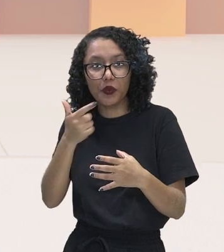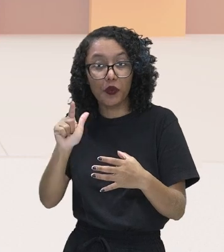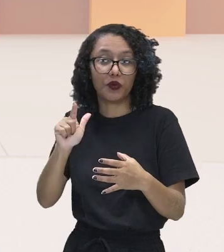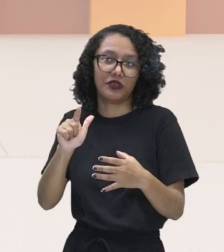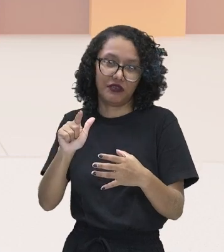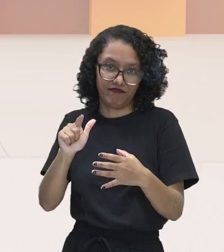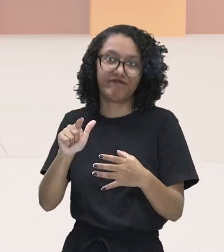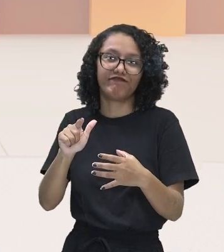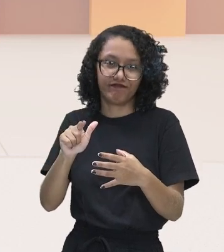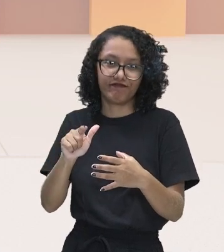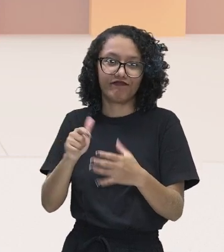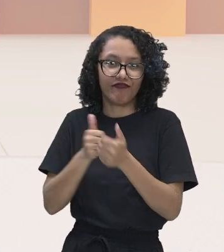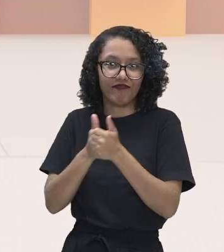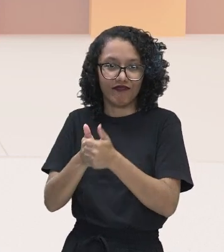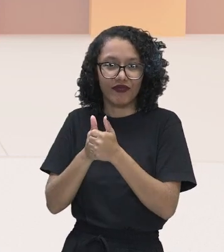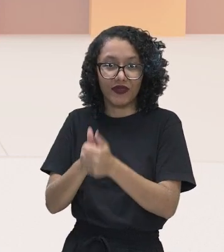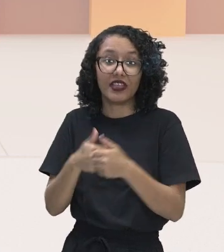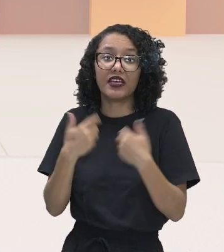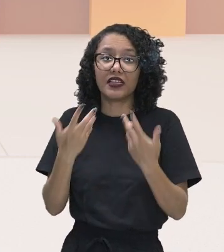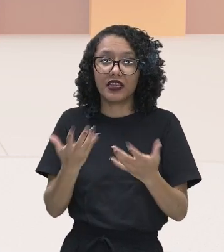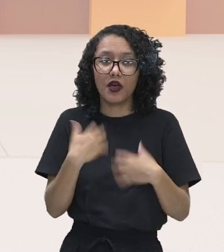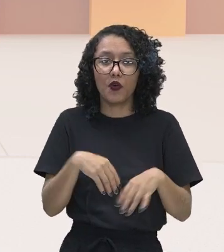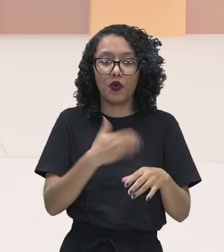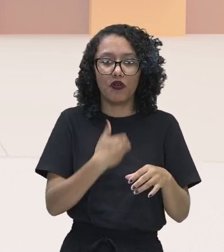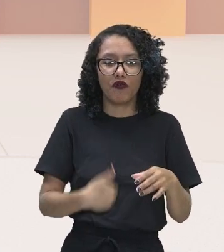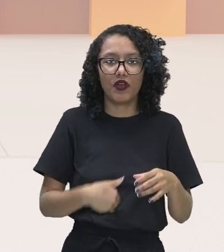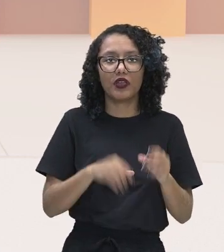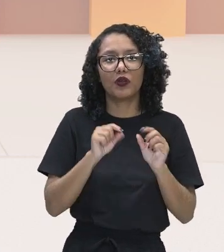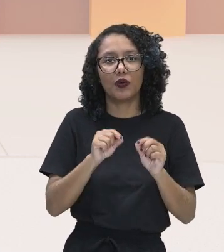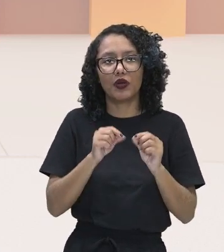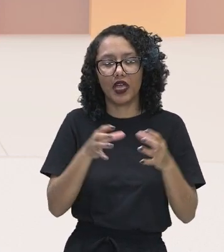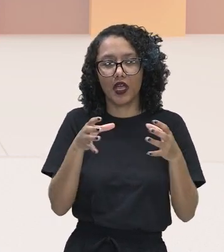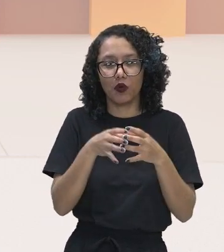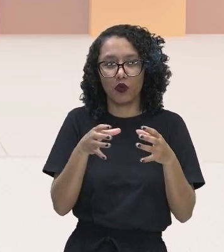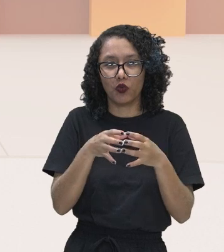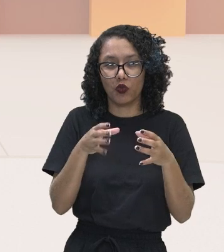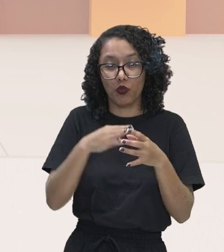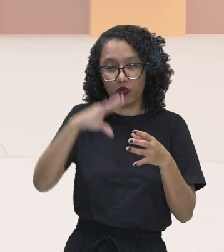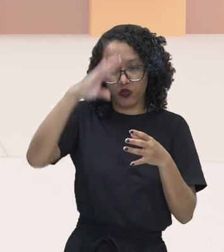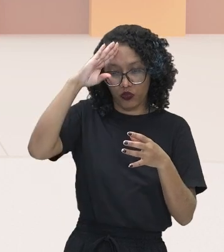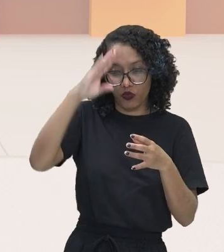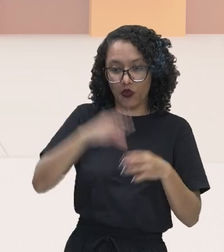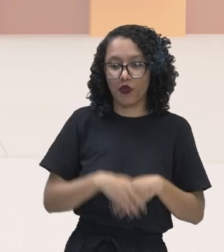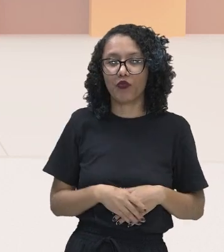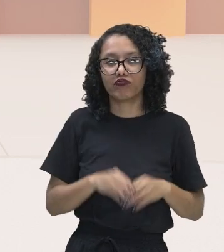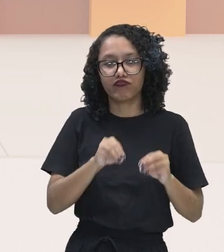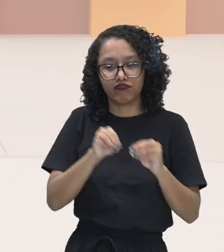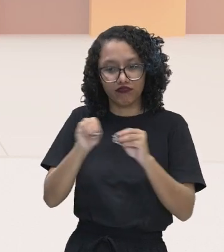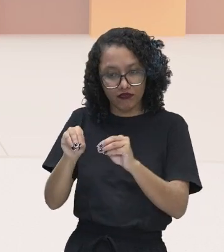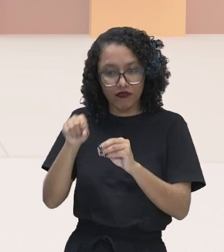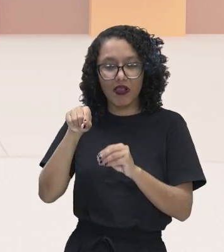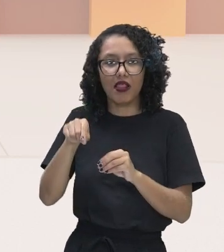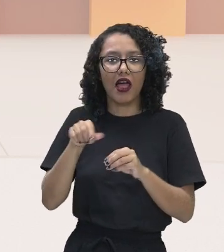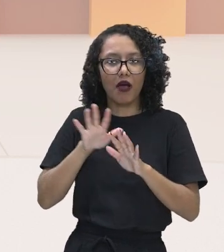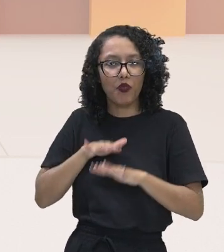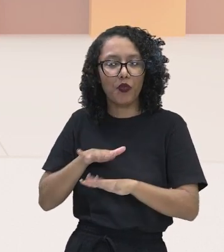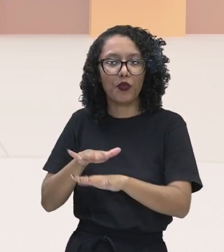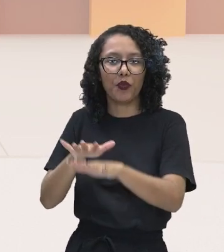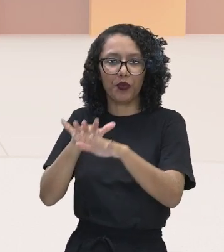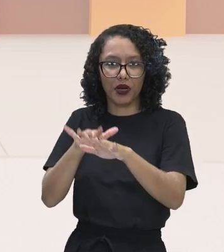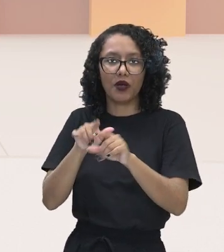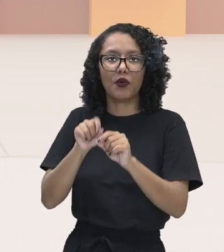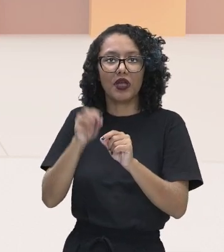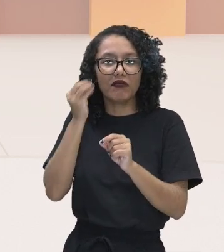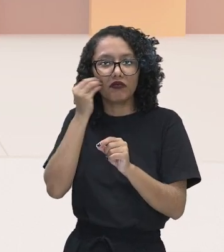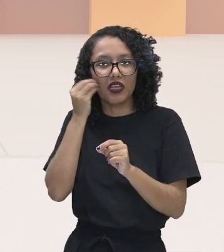a enviar 4 expedições militares para destruir o arraial. O governo, na época, ele